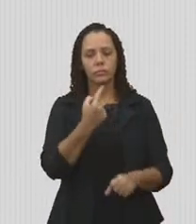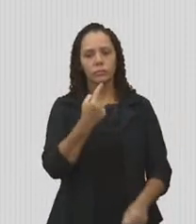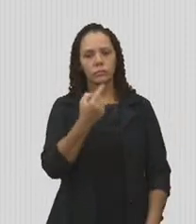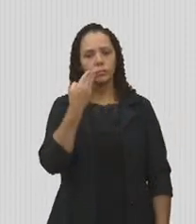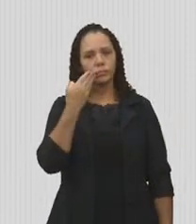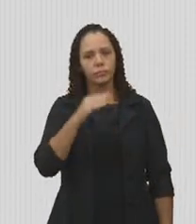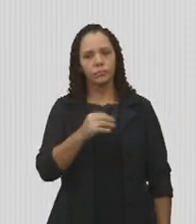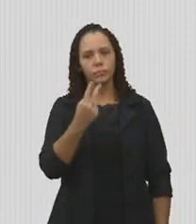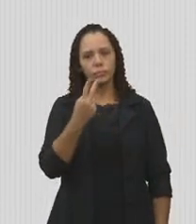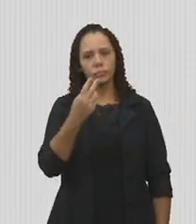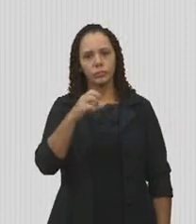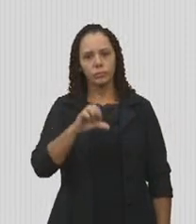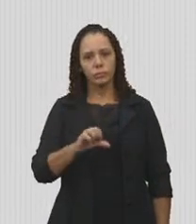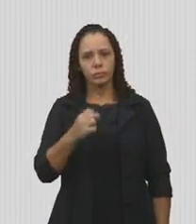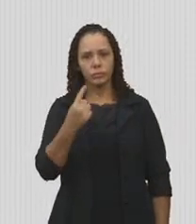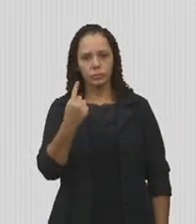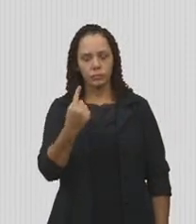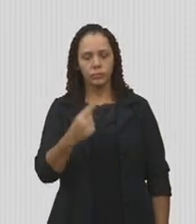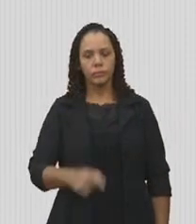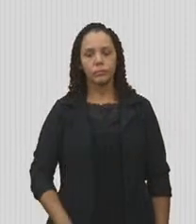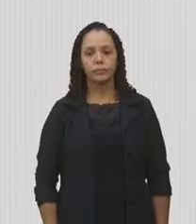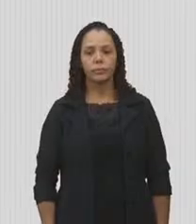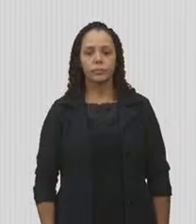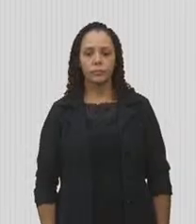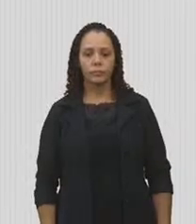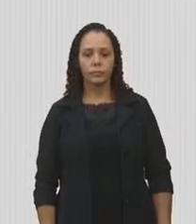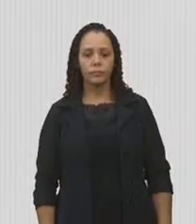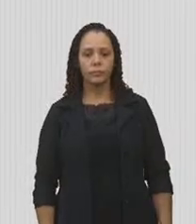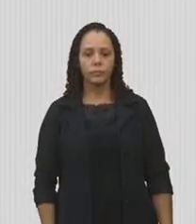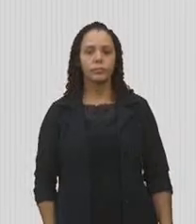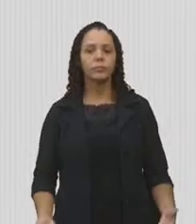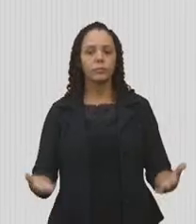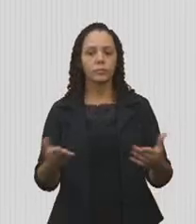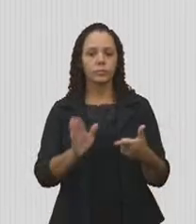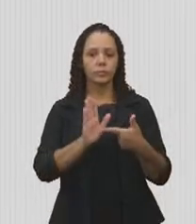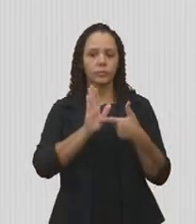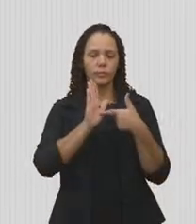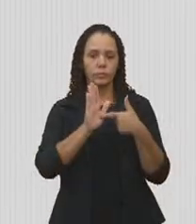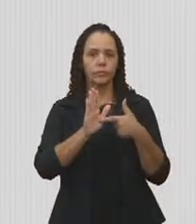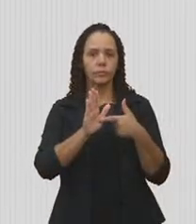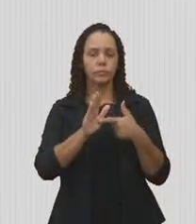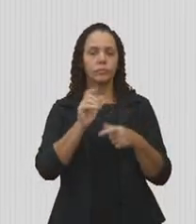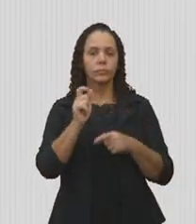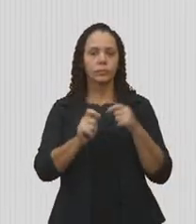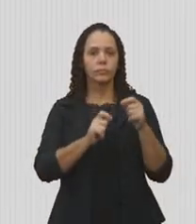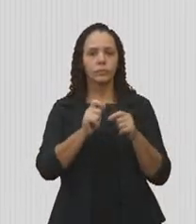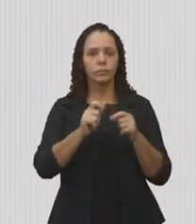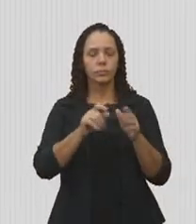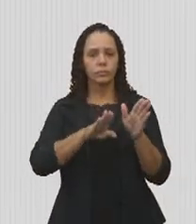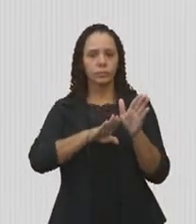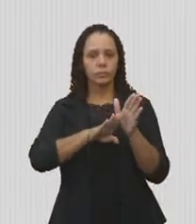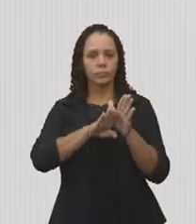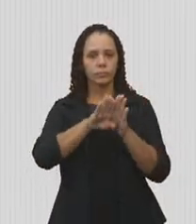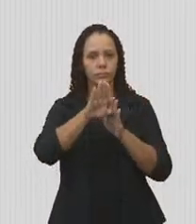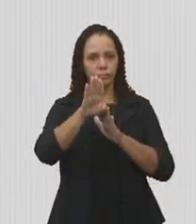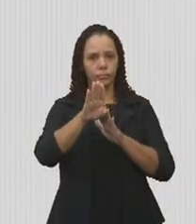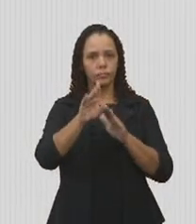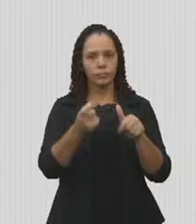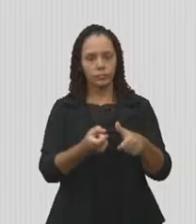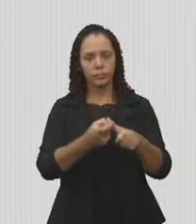Pode passar, por gentileza. Aqui a gente vê a evolução do limite dessa dívida,